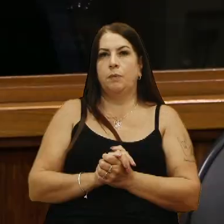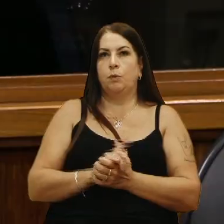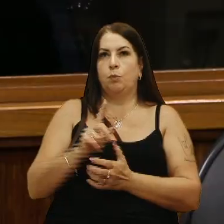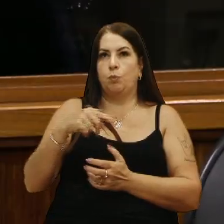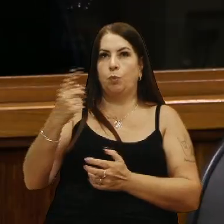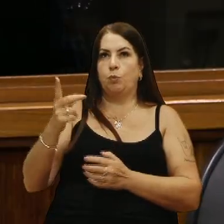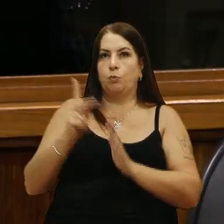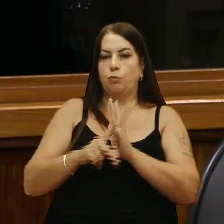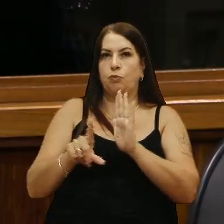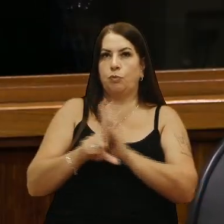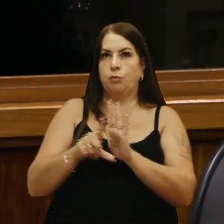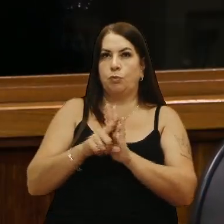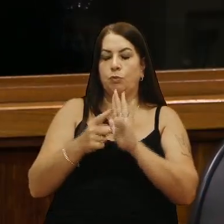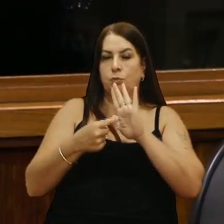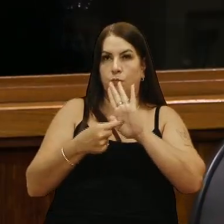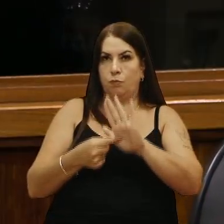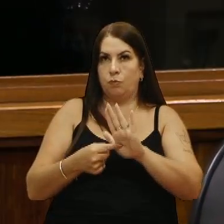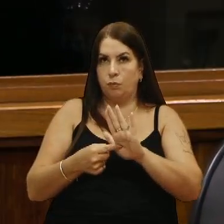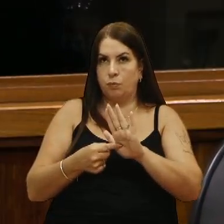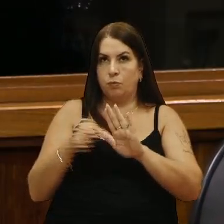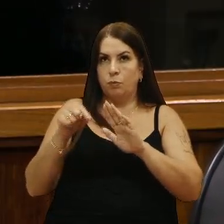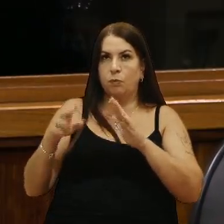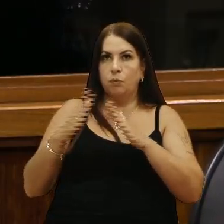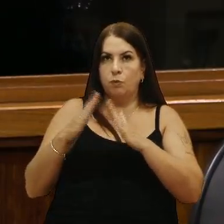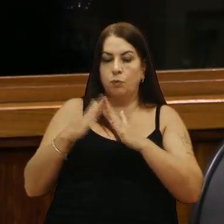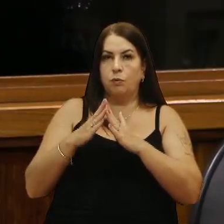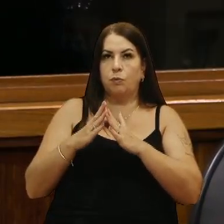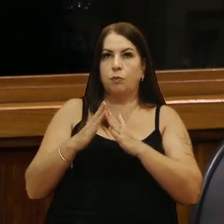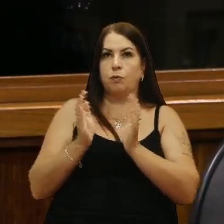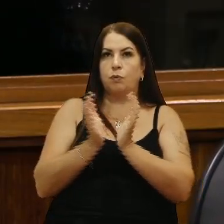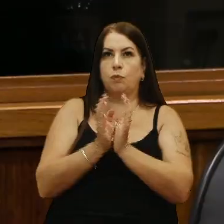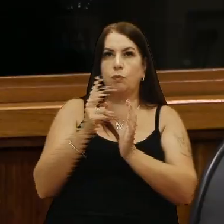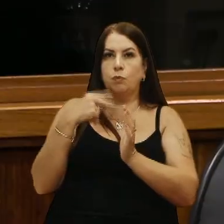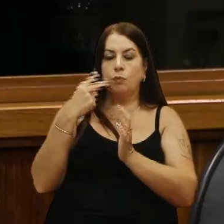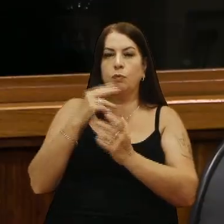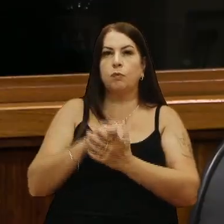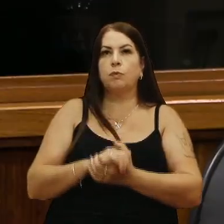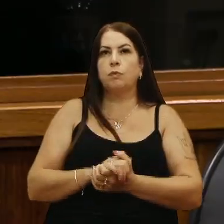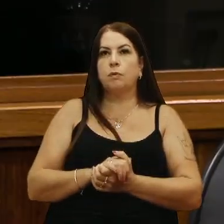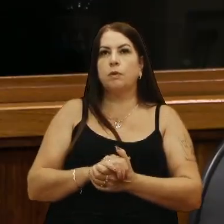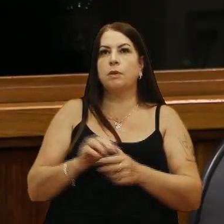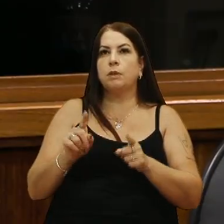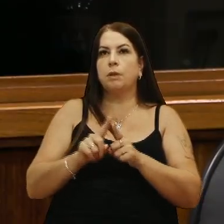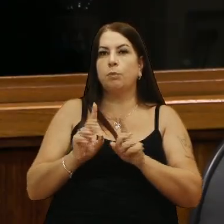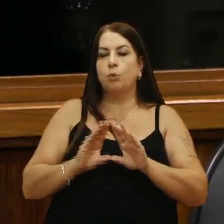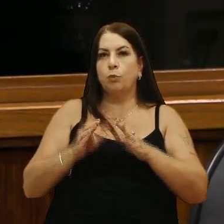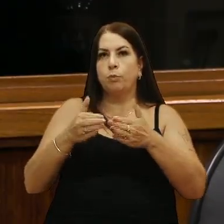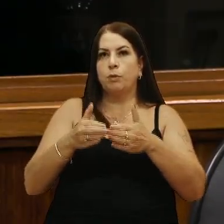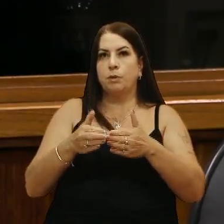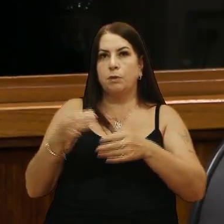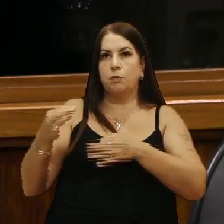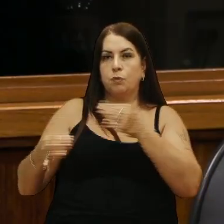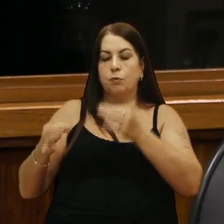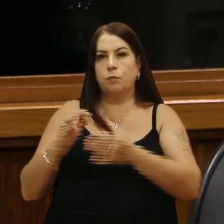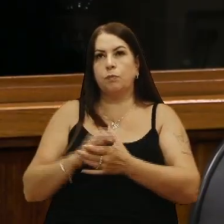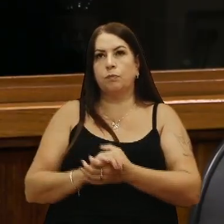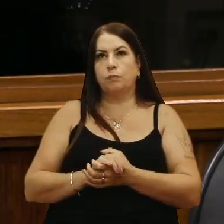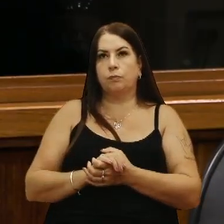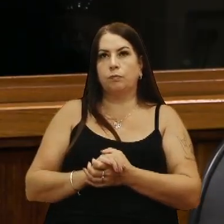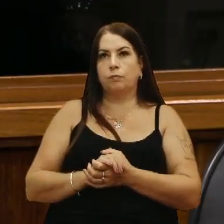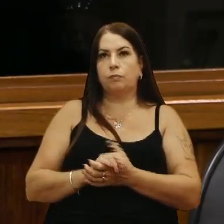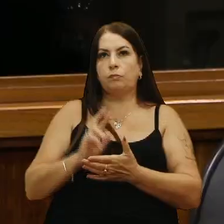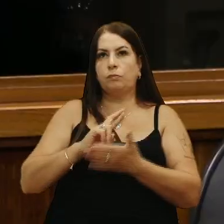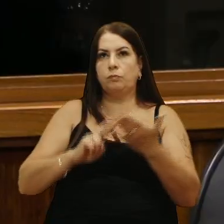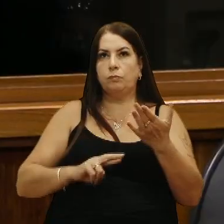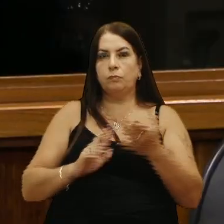próximo projeto que eu estou apresentando nessa casa, dos colegas vereadores e também da Comissão de Justiça e